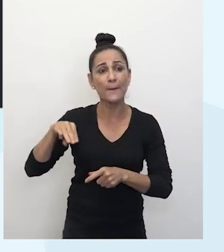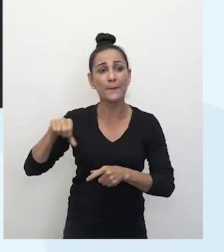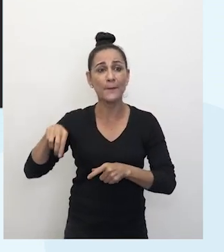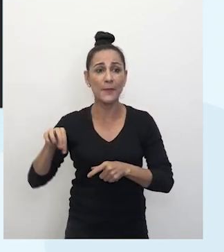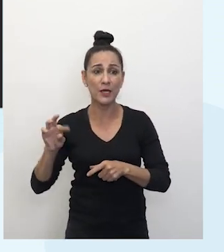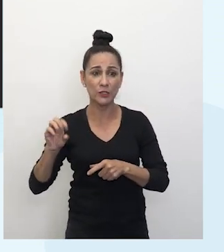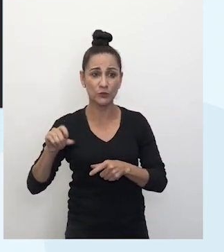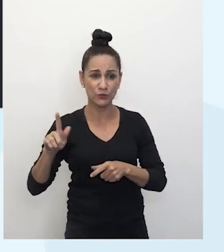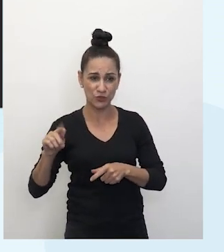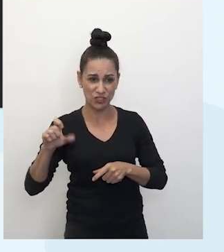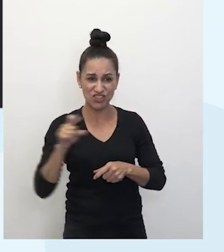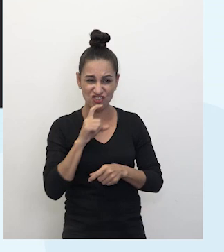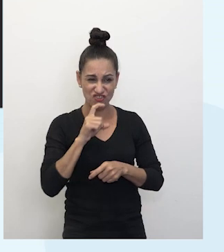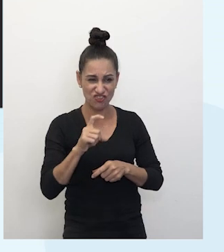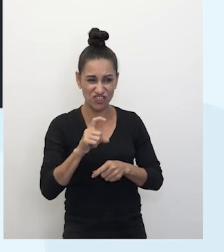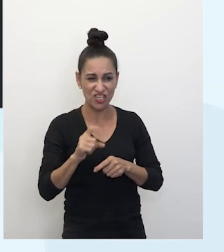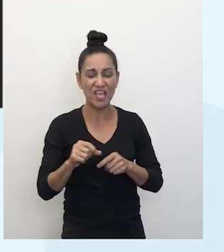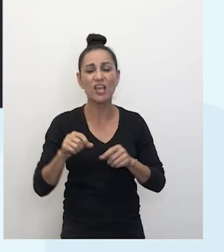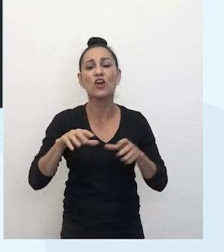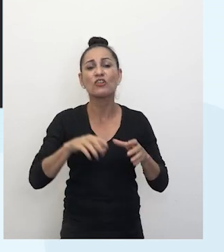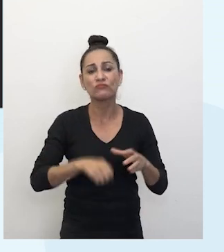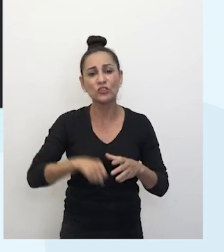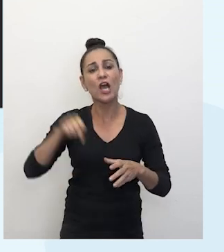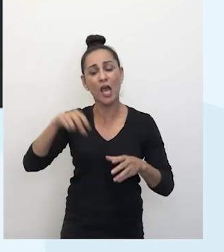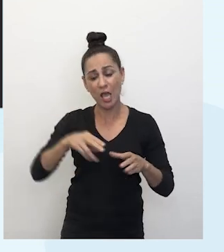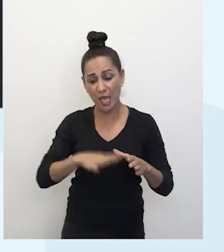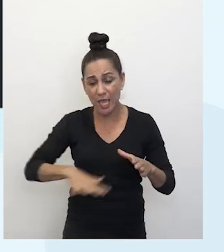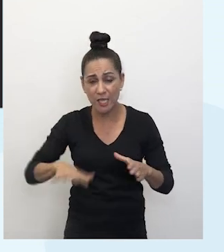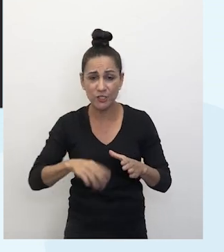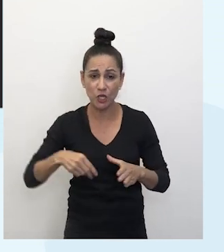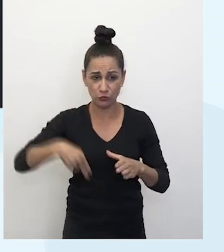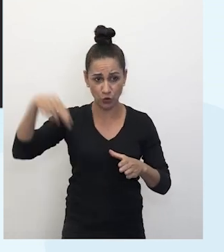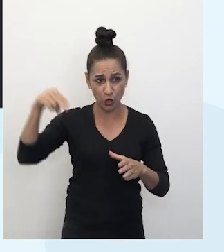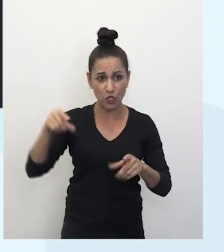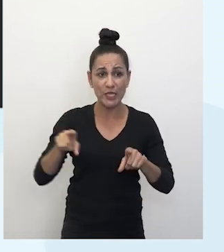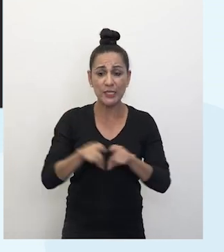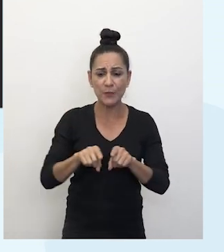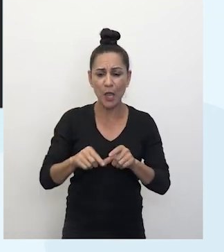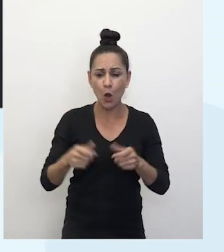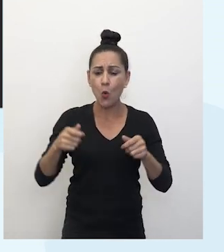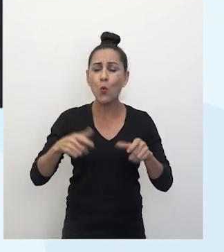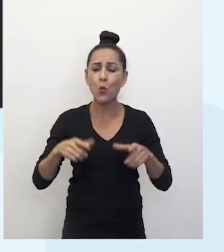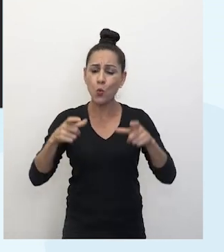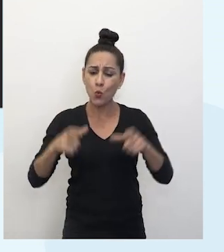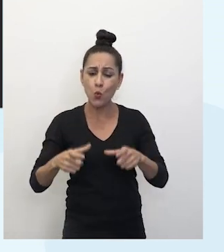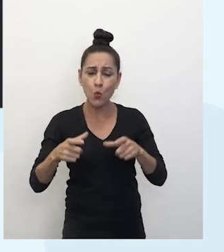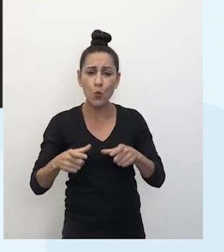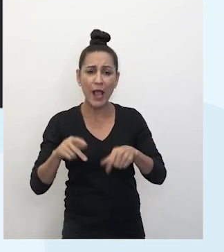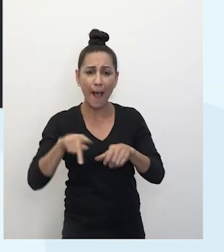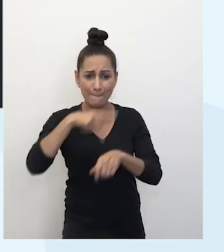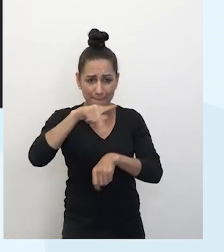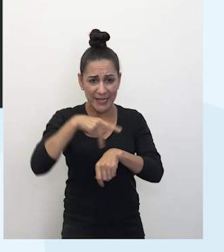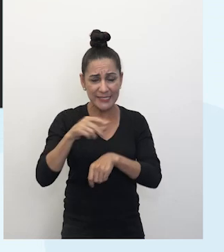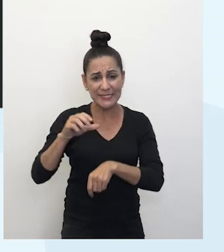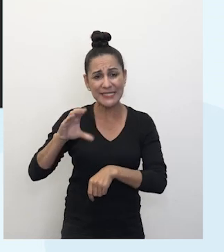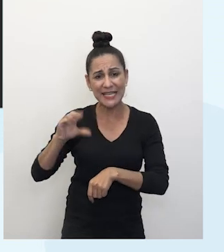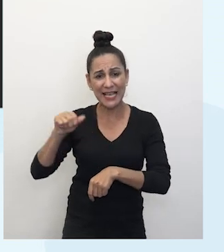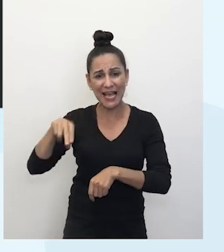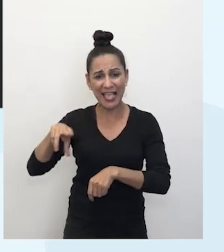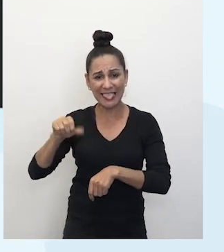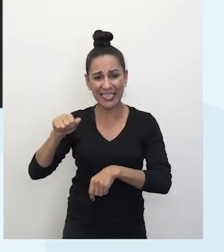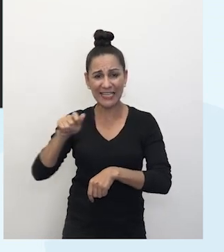na região norte né abrangente do Círculo Polar Ártico uma parte do Canadá e também da Groenlândia Lembrando que a Groenlândia